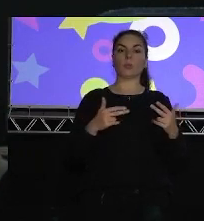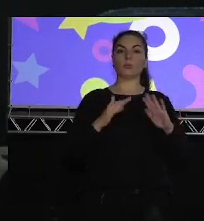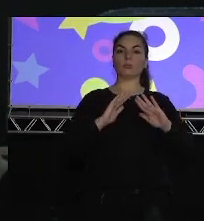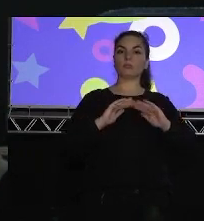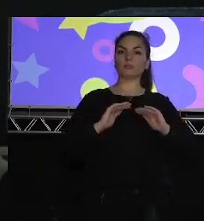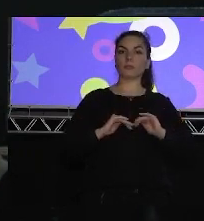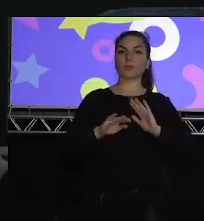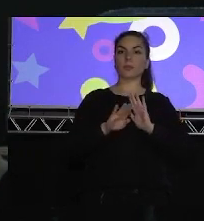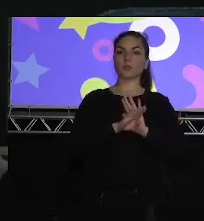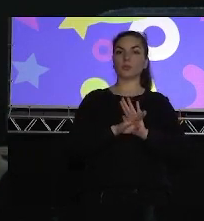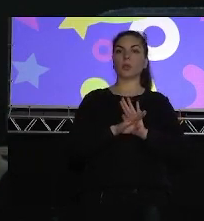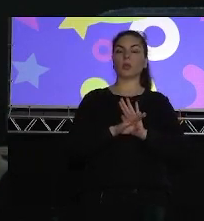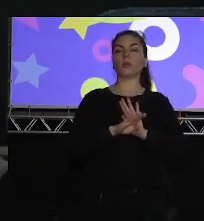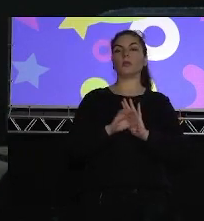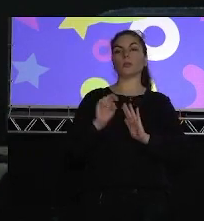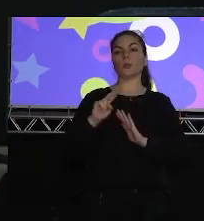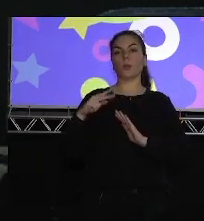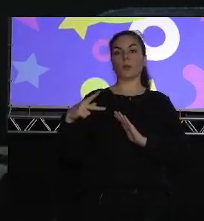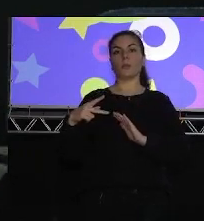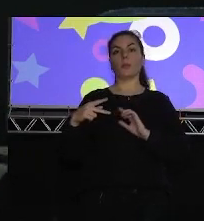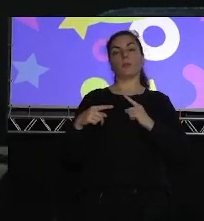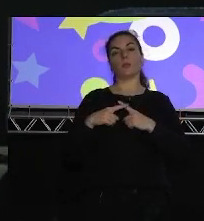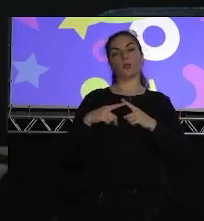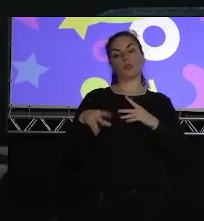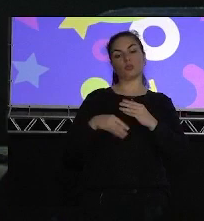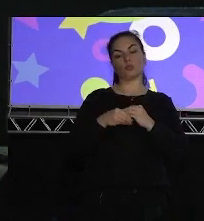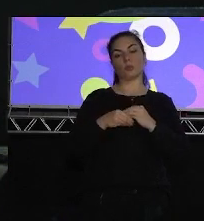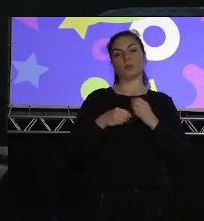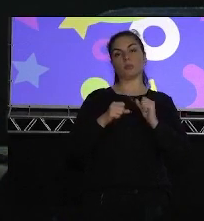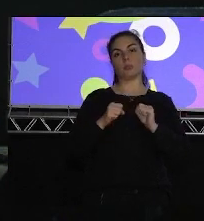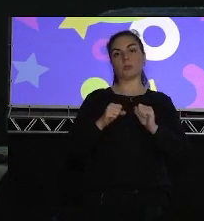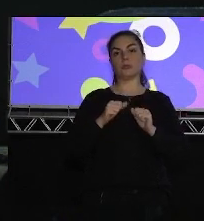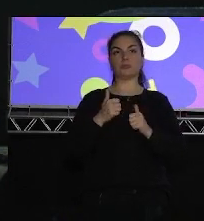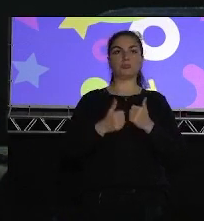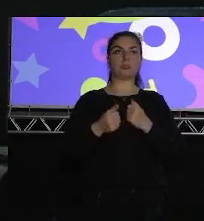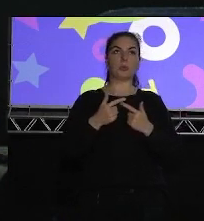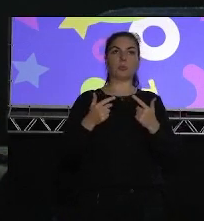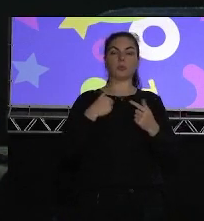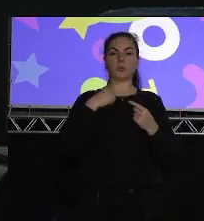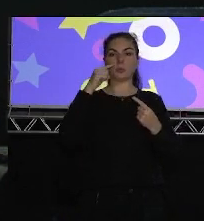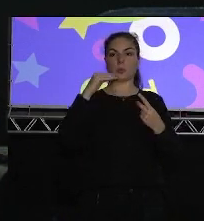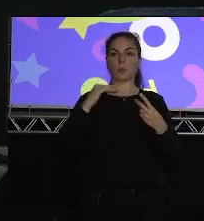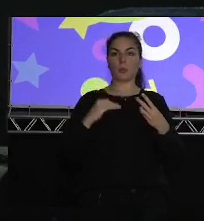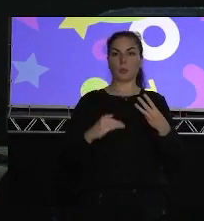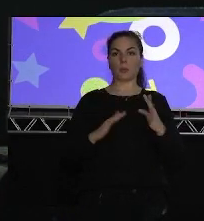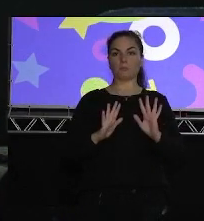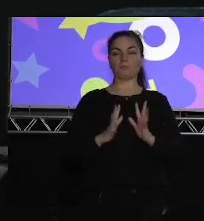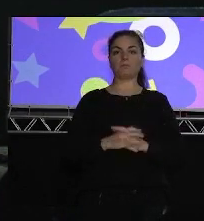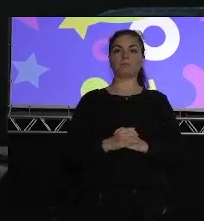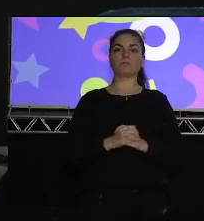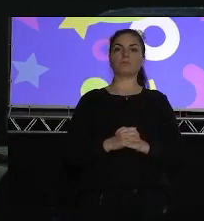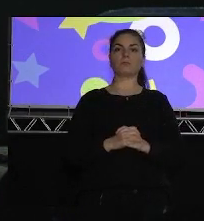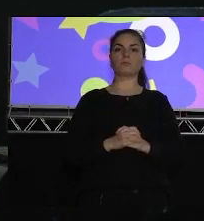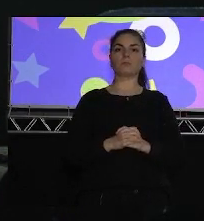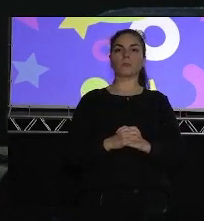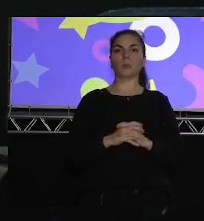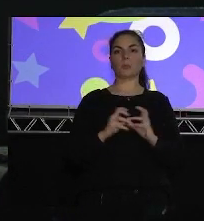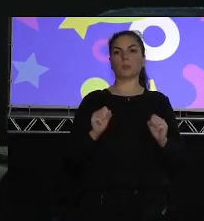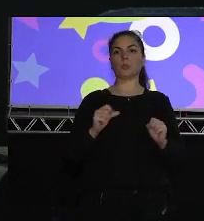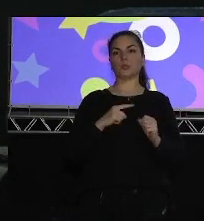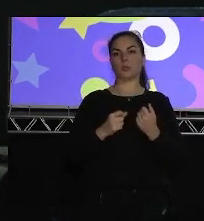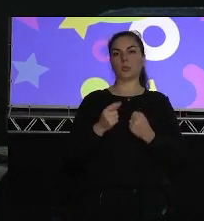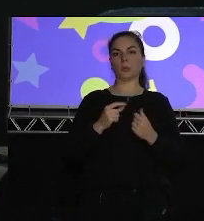upstream e se juntando, e precisa talvez passar por uma repriorização muitas vezes. Tá? Pode ser que precise passar por